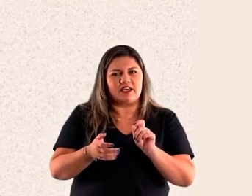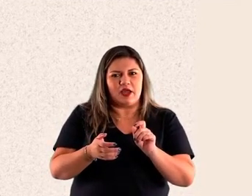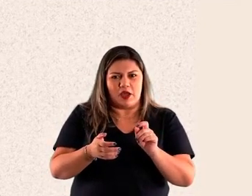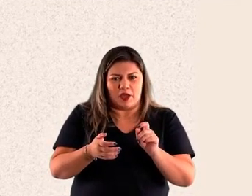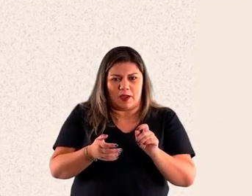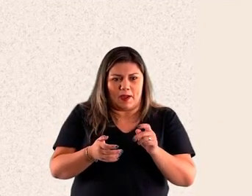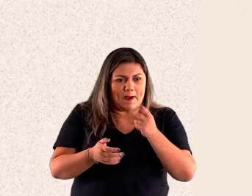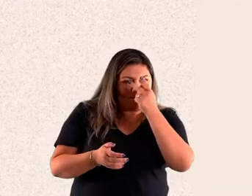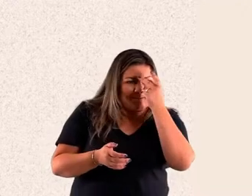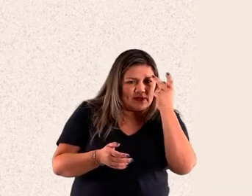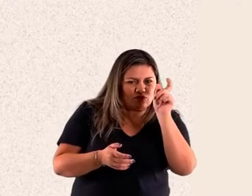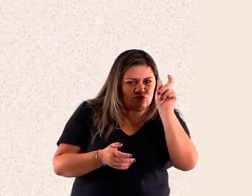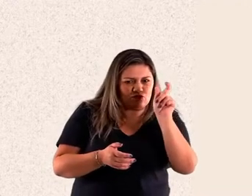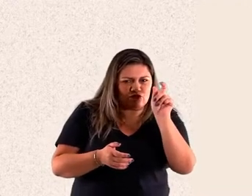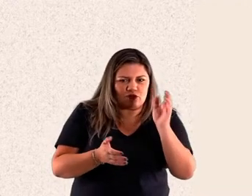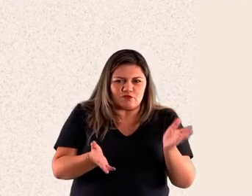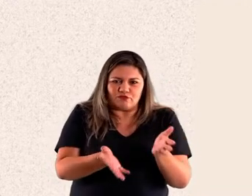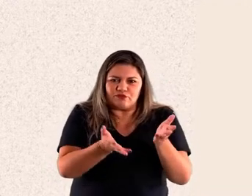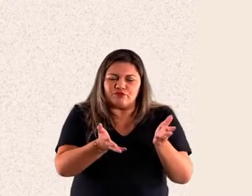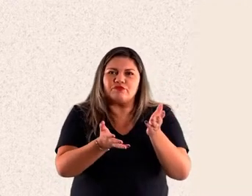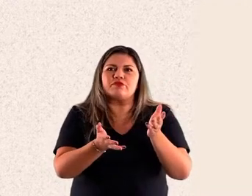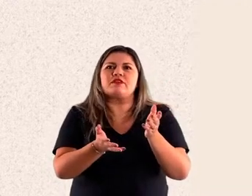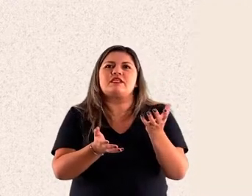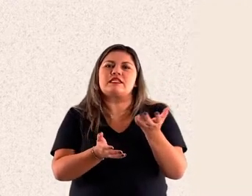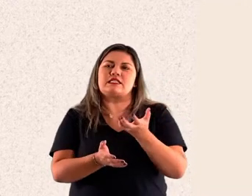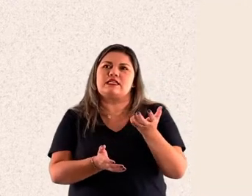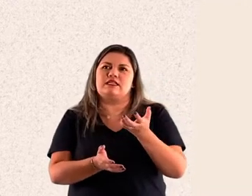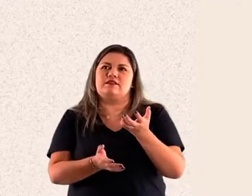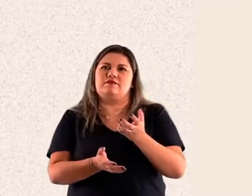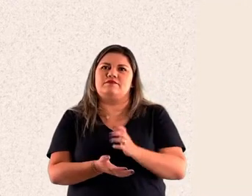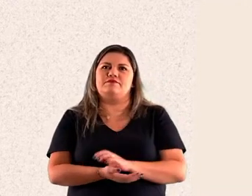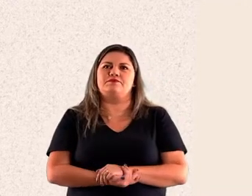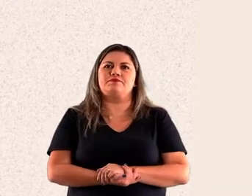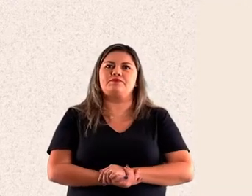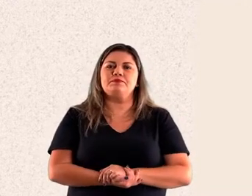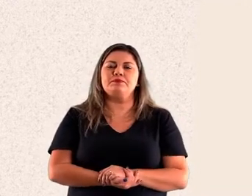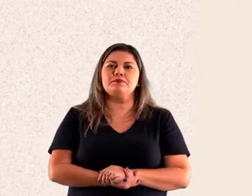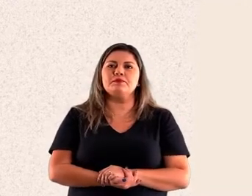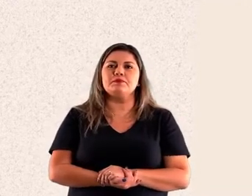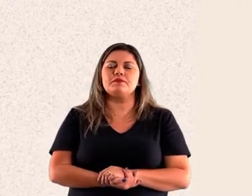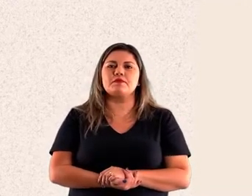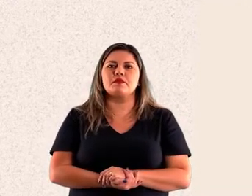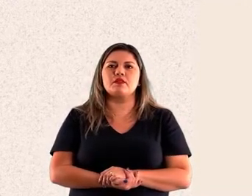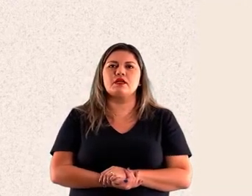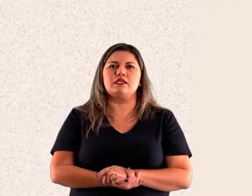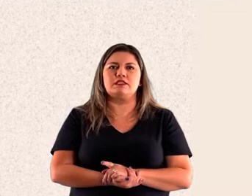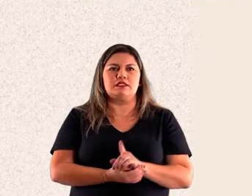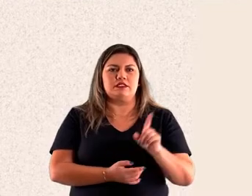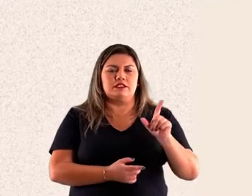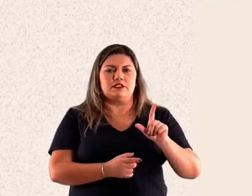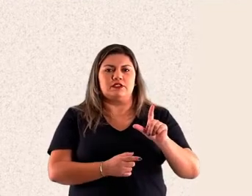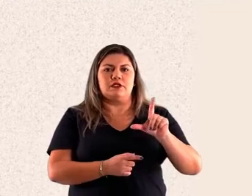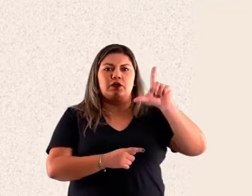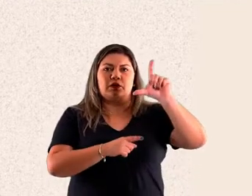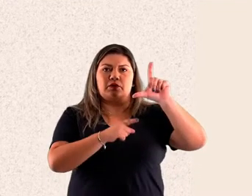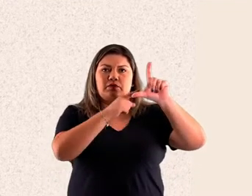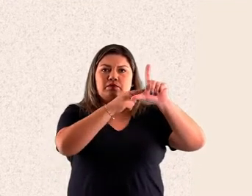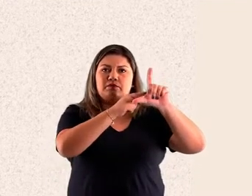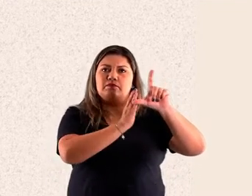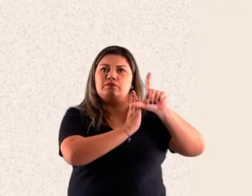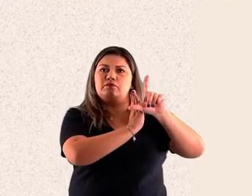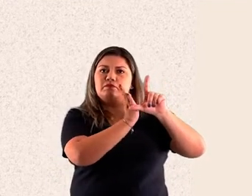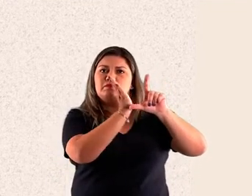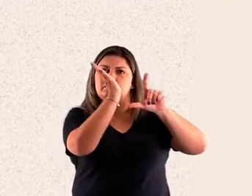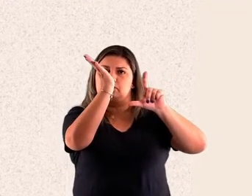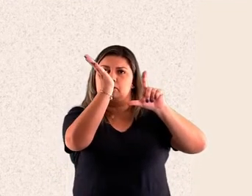maior do que a própria recompensa financeira e a e a que eu trouxe esse gráfico não